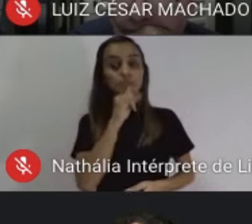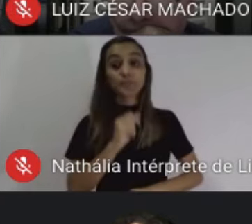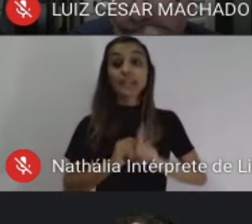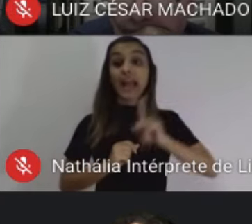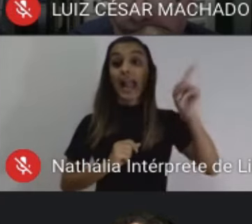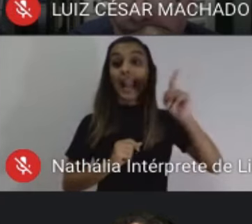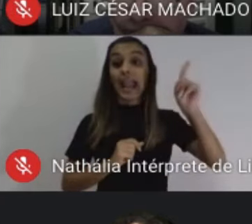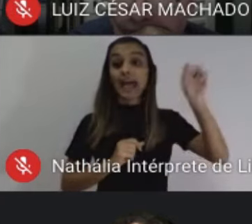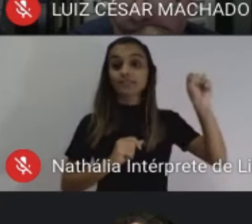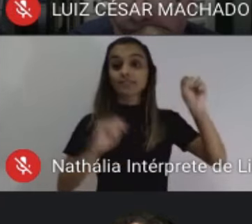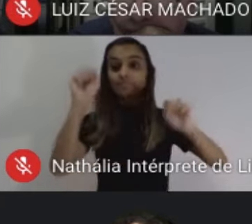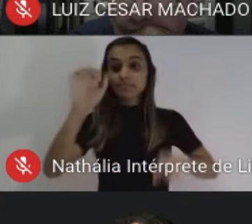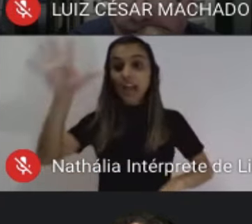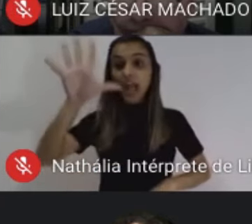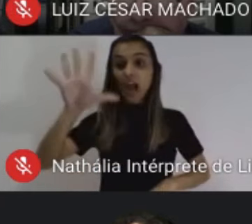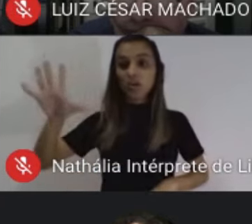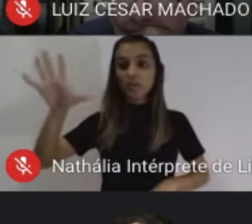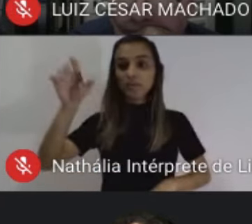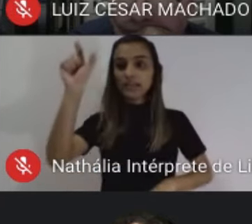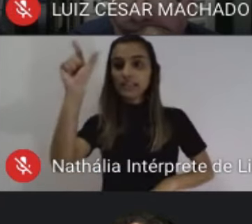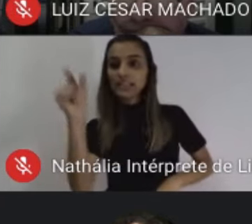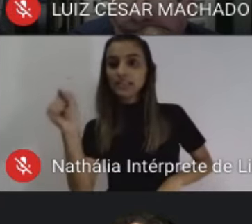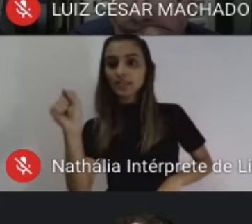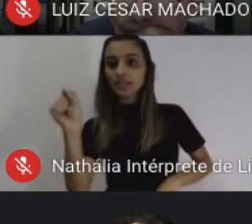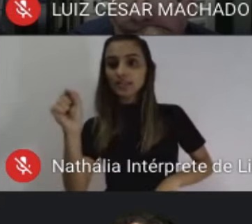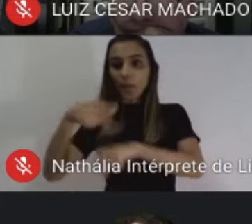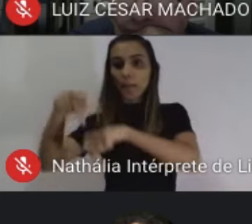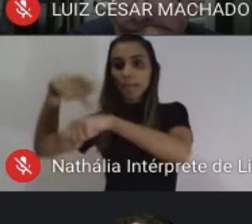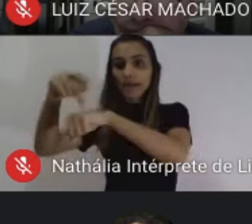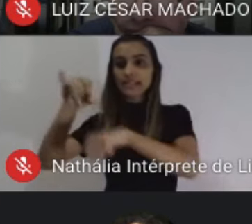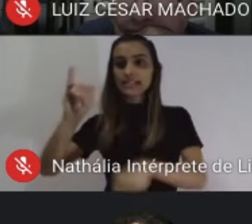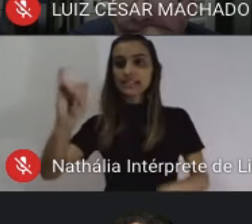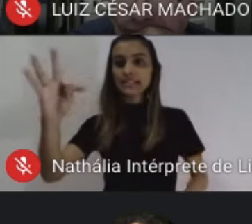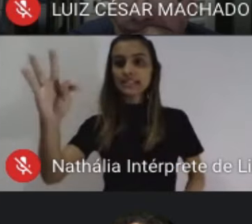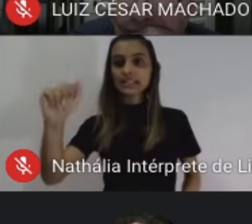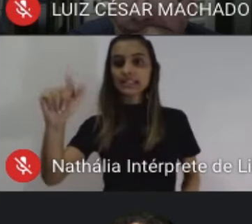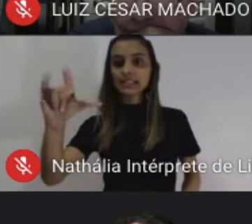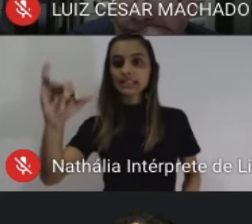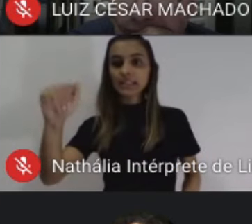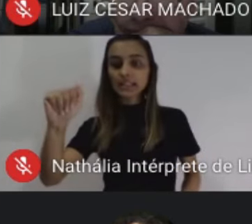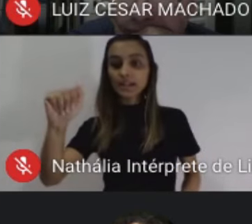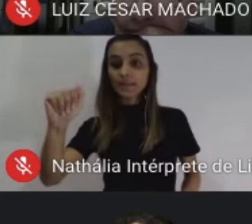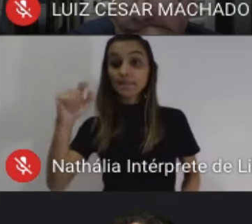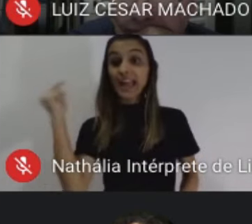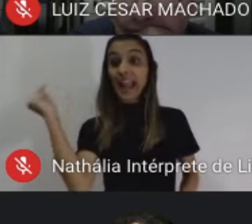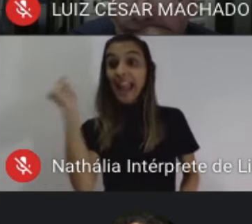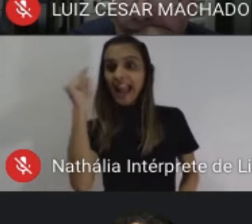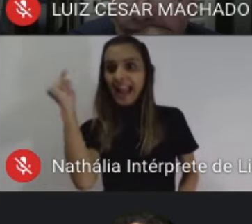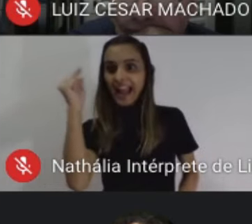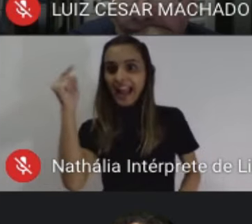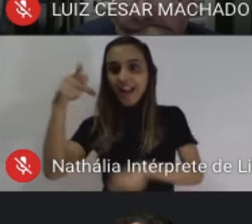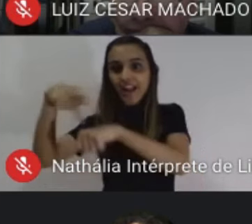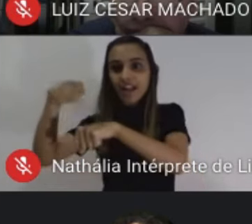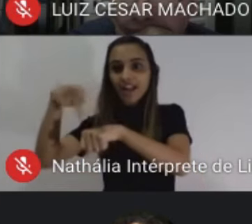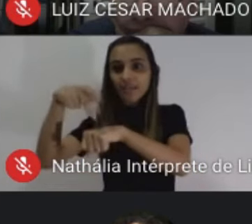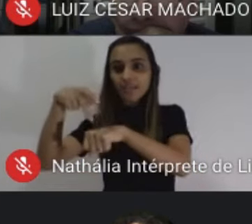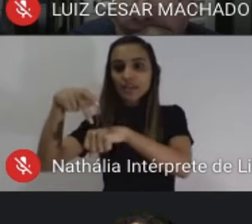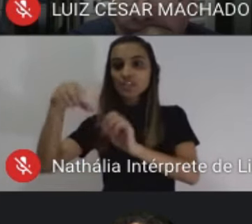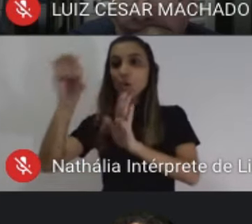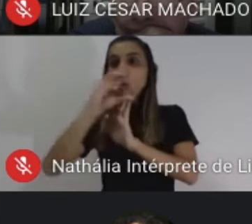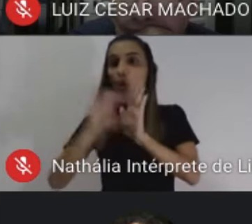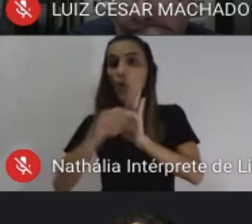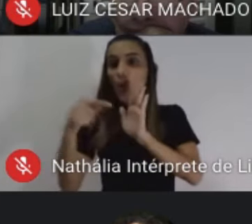Brasil, mesmo após o fim do fascismo, não revogou o Código Penal. O Código Penal continua lá, é o mesmo Código Penal de 1930. Só se retiraram os